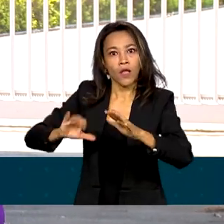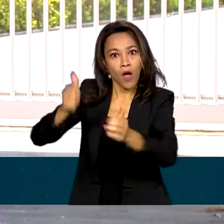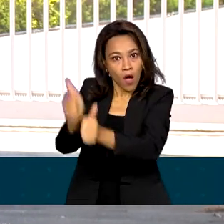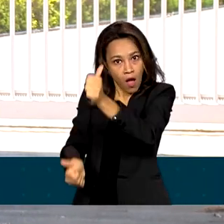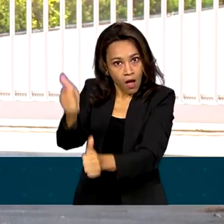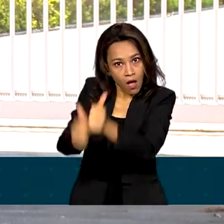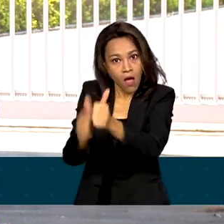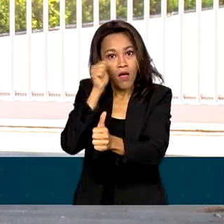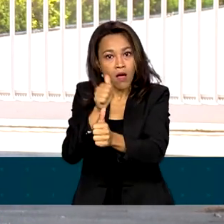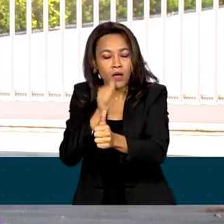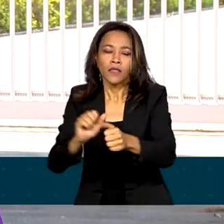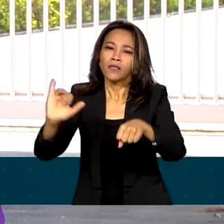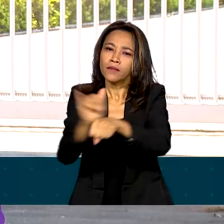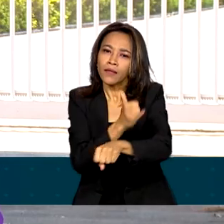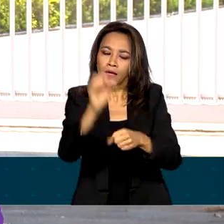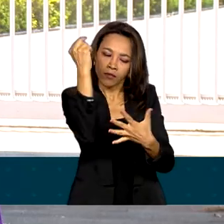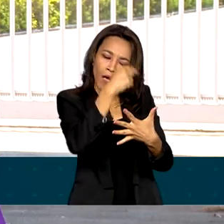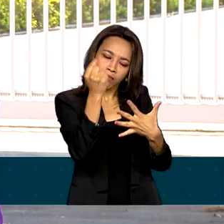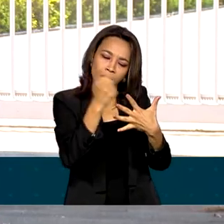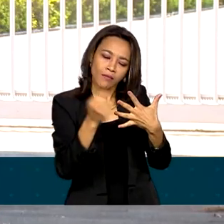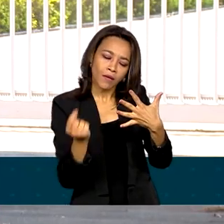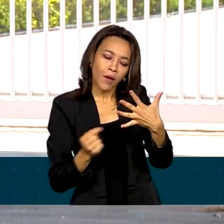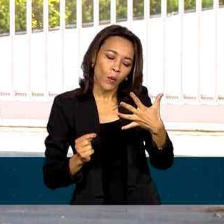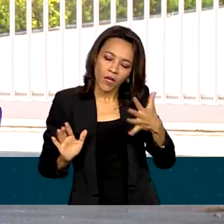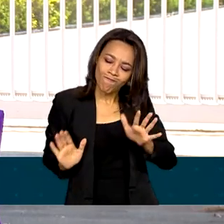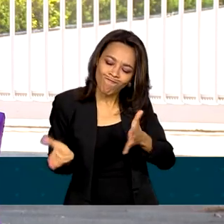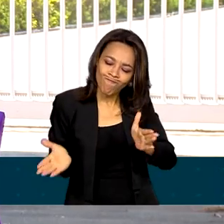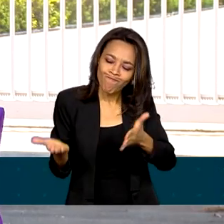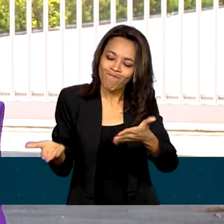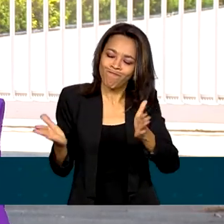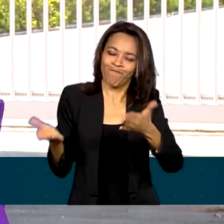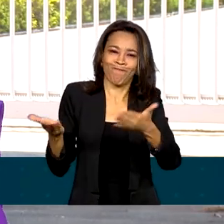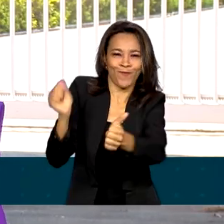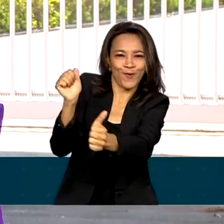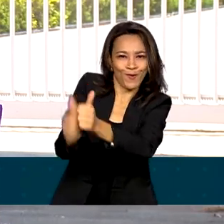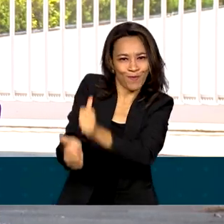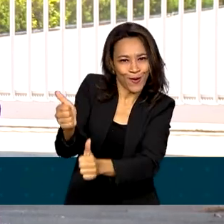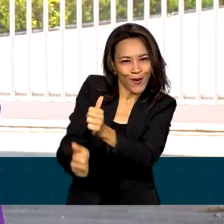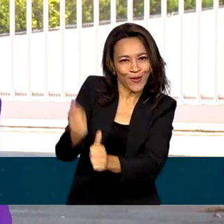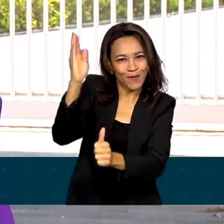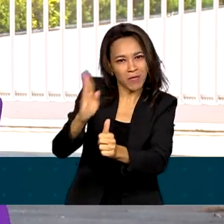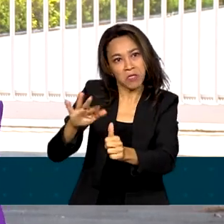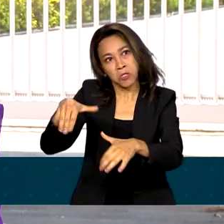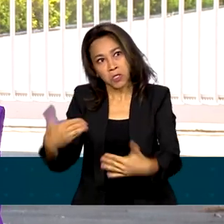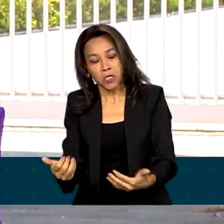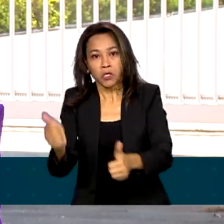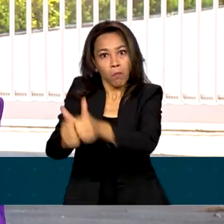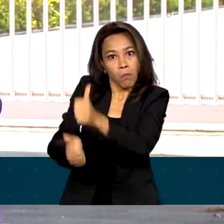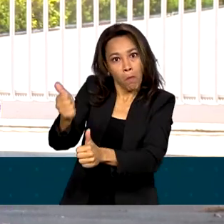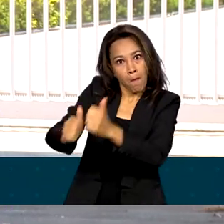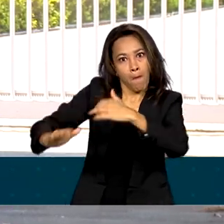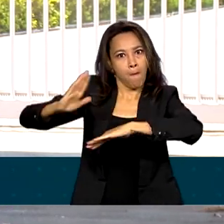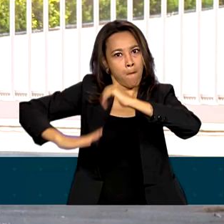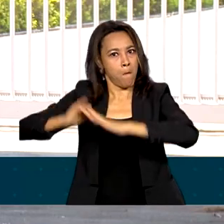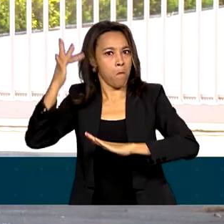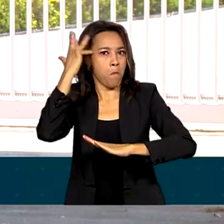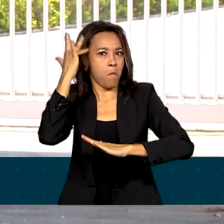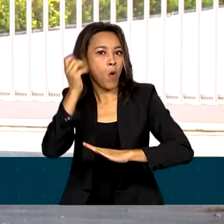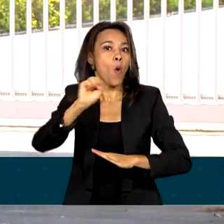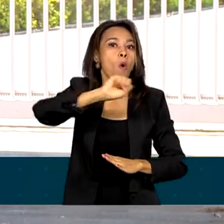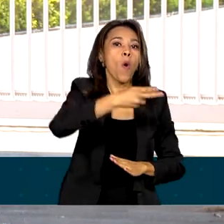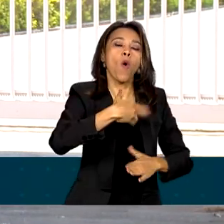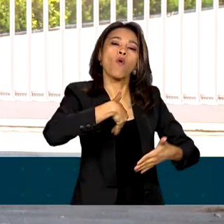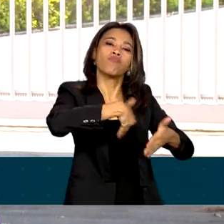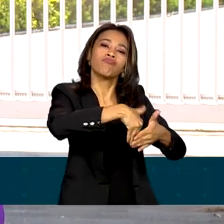promover medidas que desenvolvam a modalidade no Brasil seja Profissional ou amador proporcionando